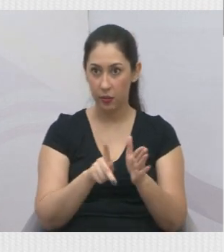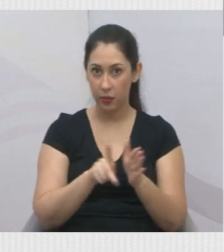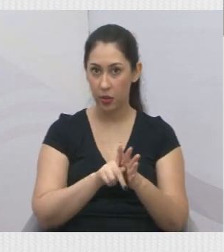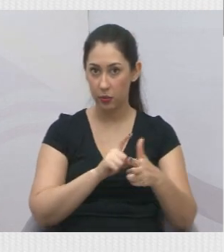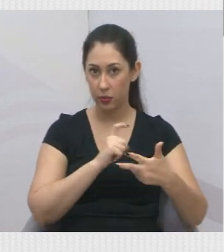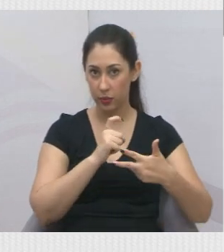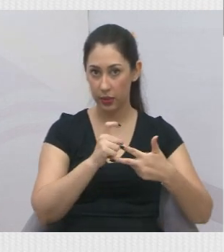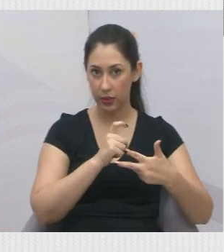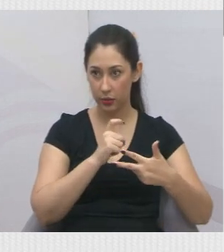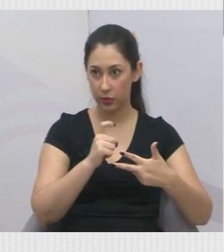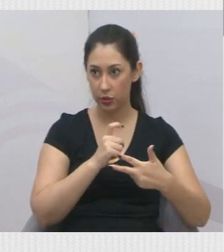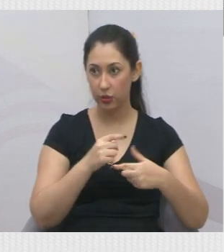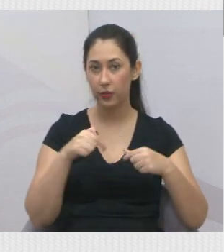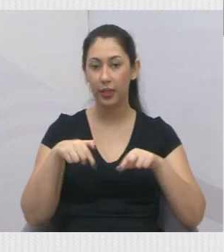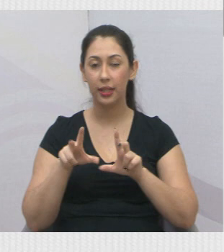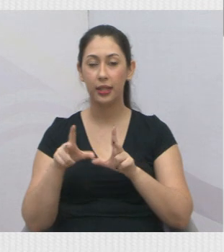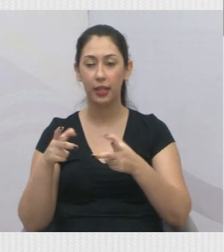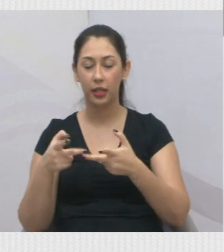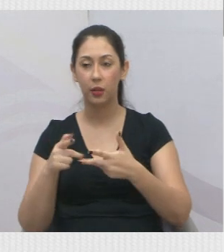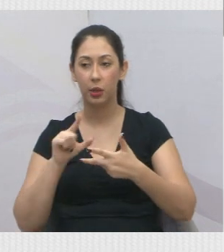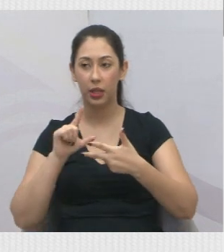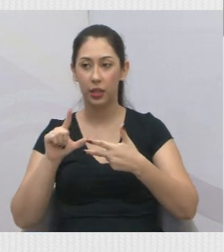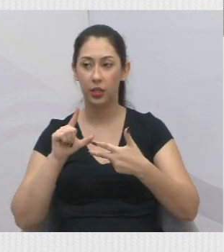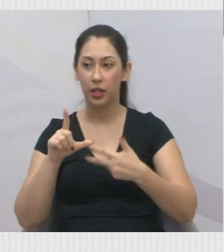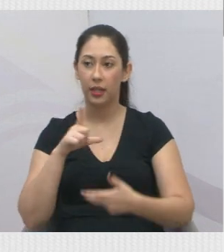R$ 34.850.693, R$ 180,00 por essa Câmara, totalizando